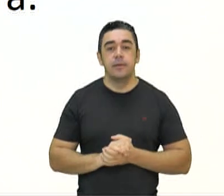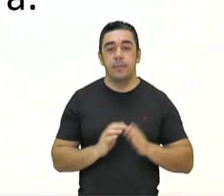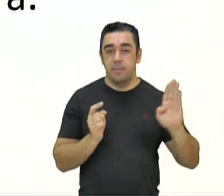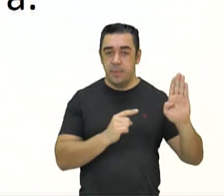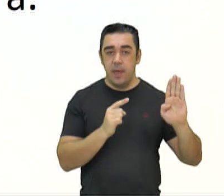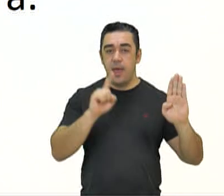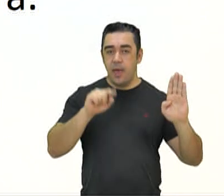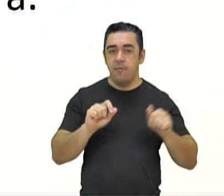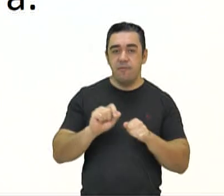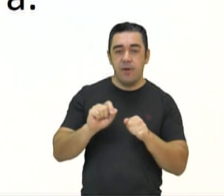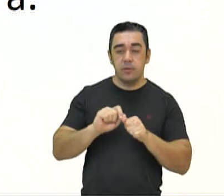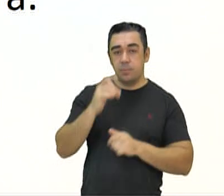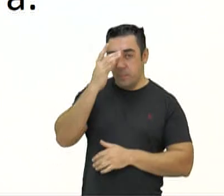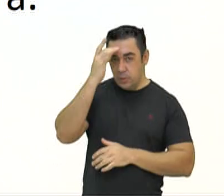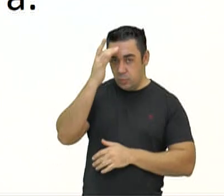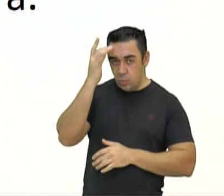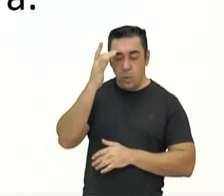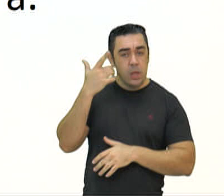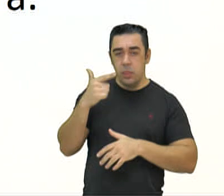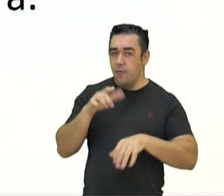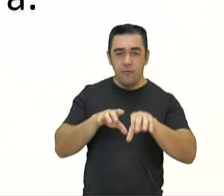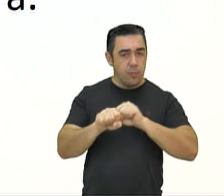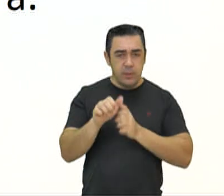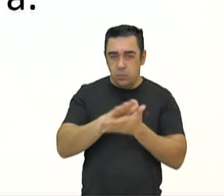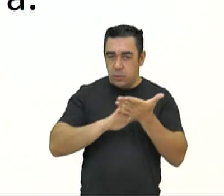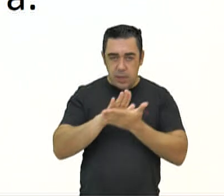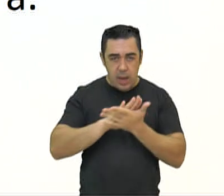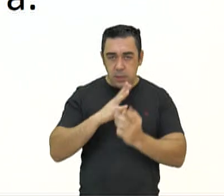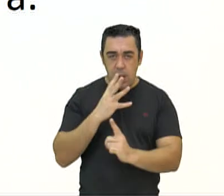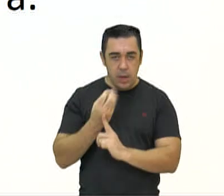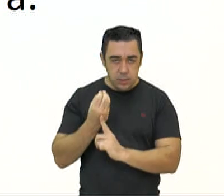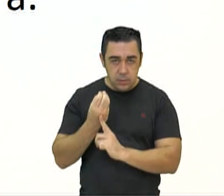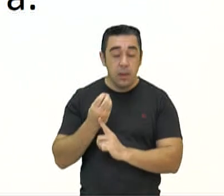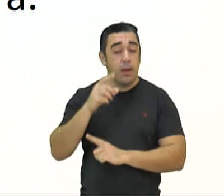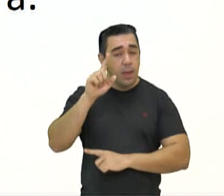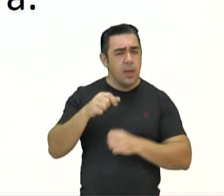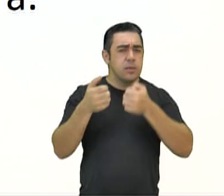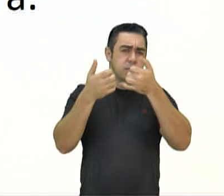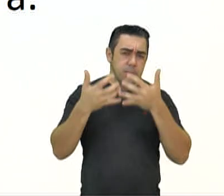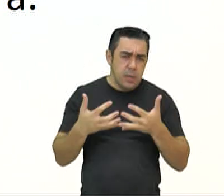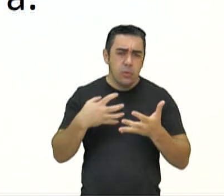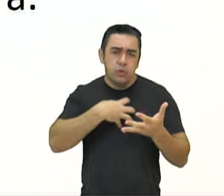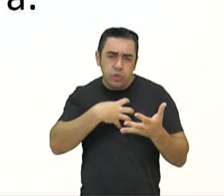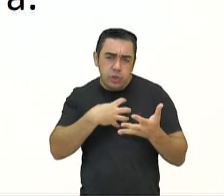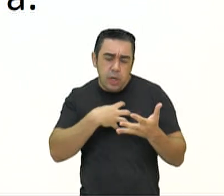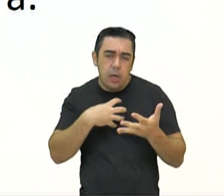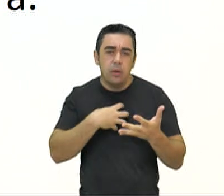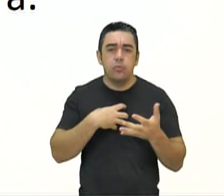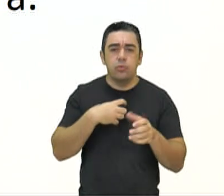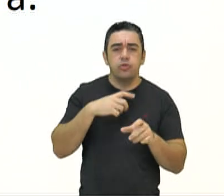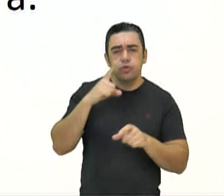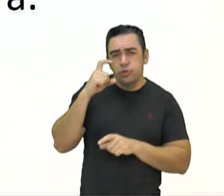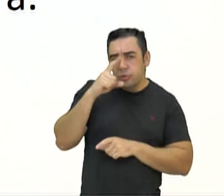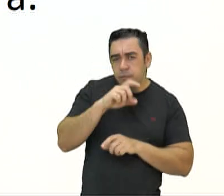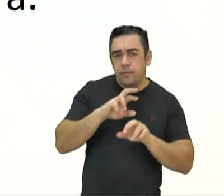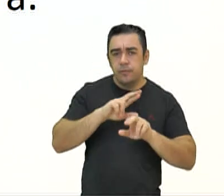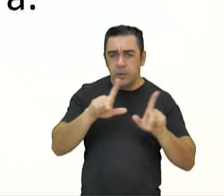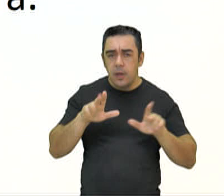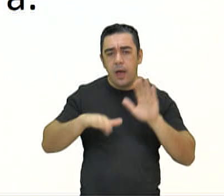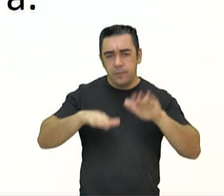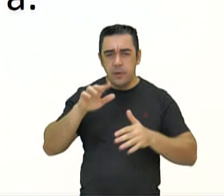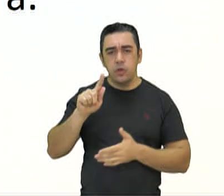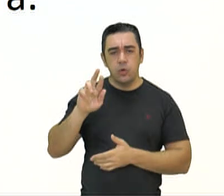Era feita por pessoas sem formação em arte e isso explica o formato rude e às vezes